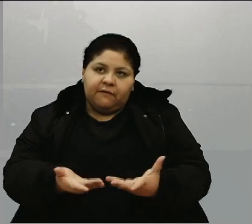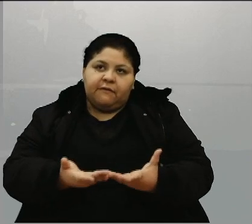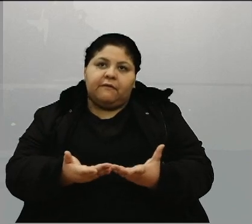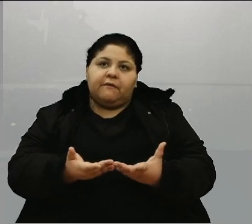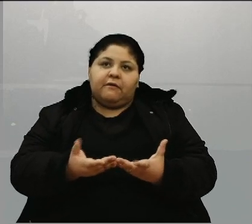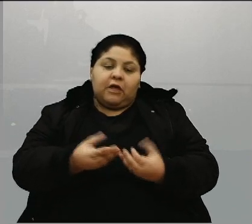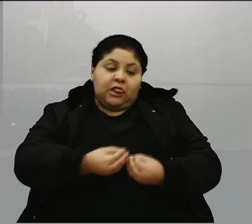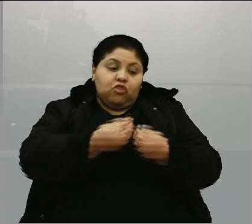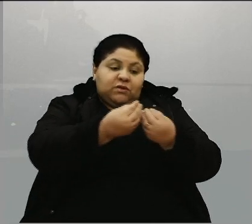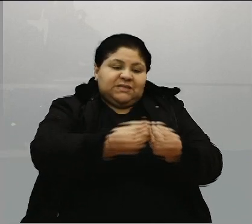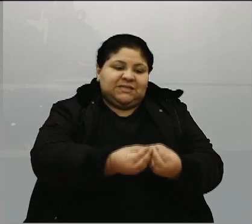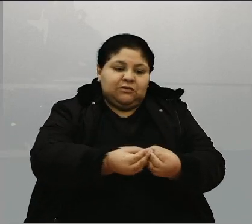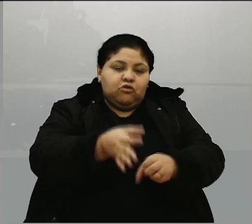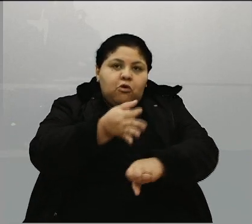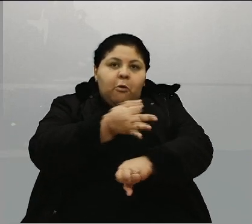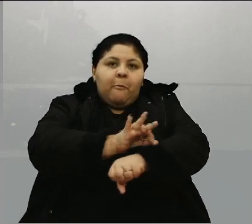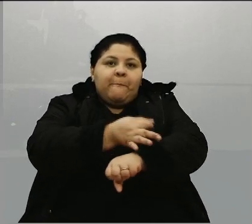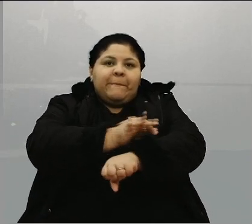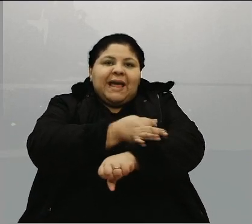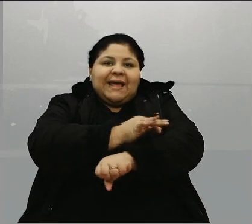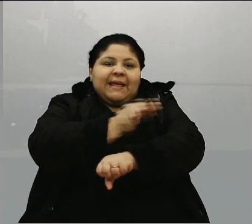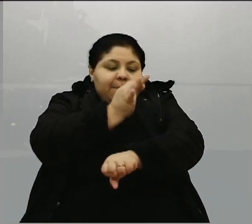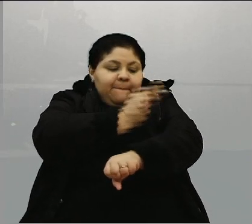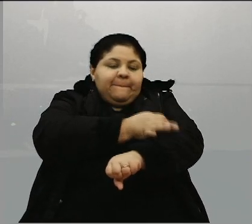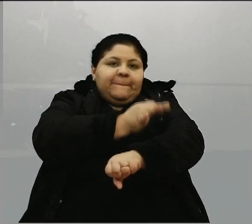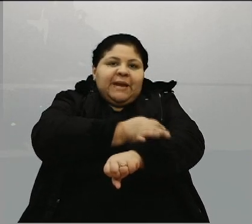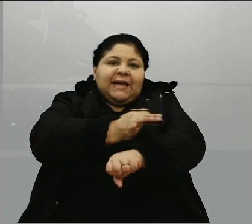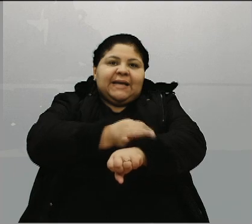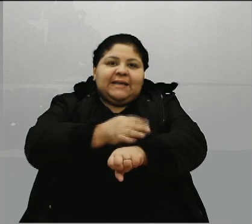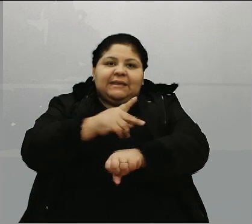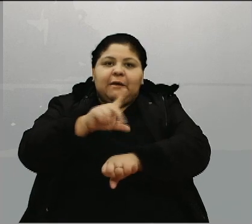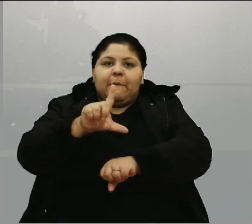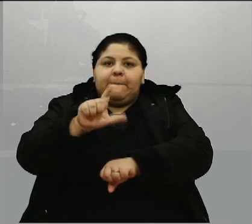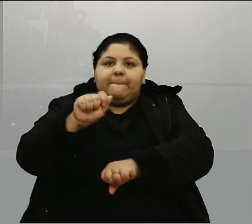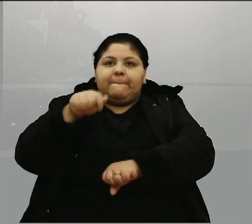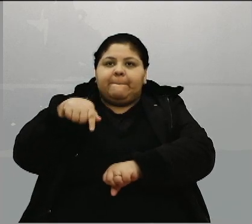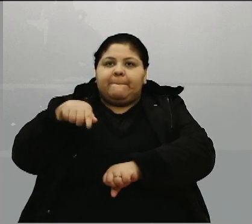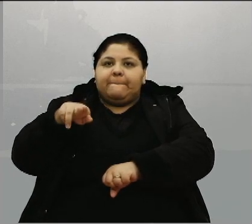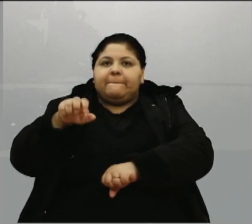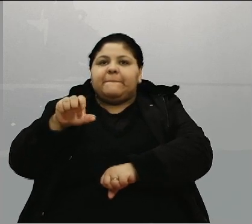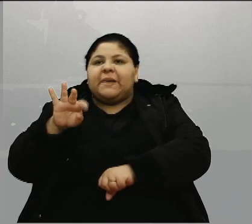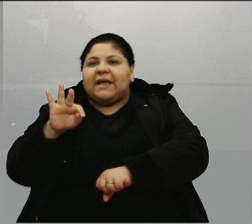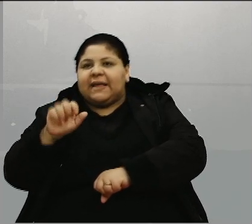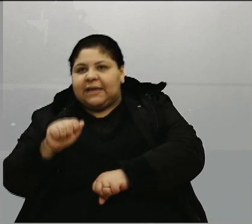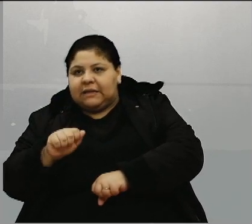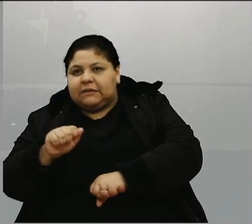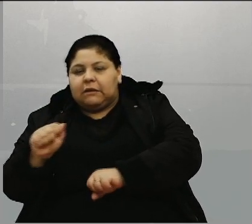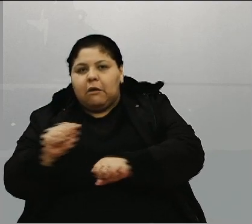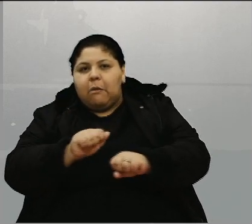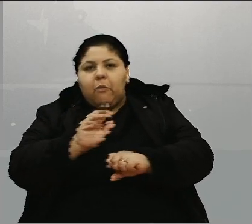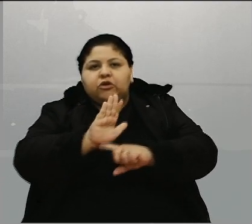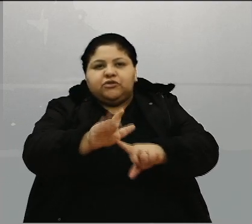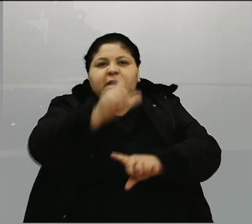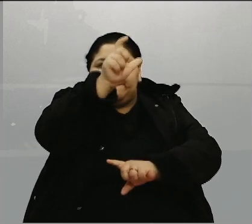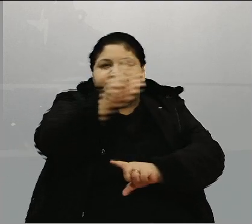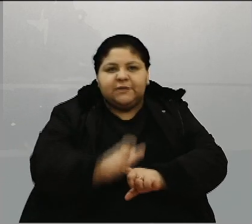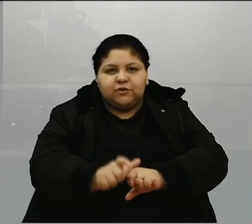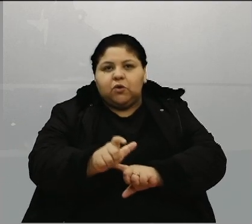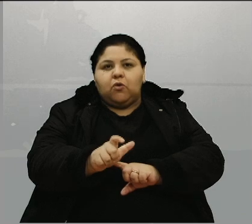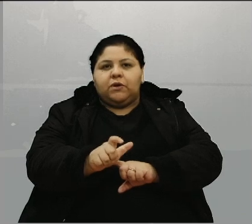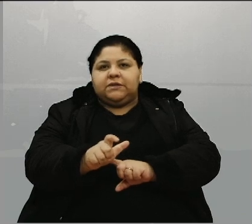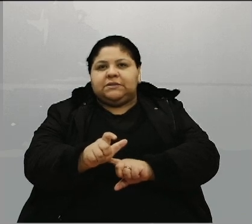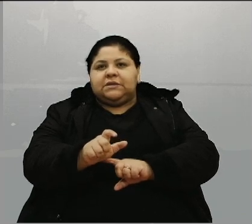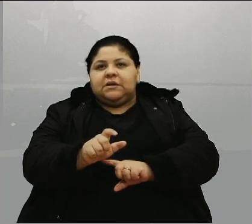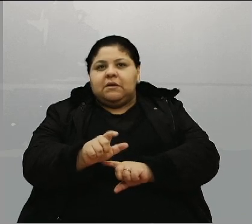crucial, né, para os pacientes que sofrem de doenças como a leucemia, anemia e outras condições que afetam,